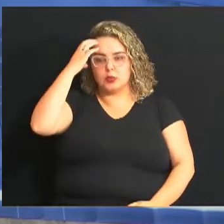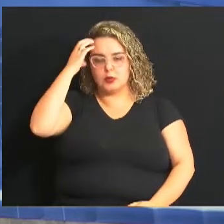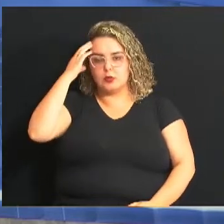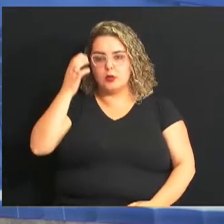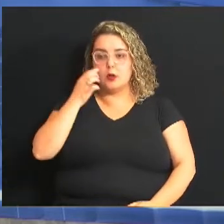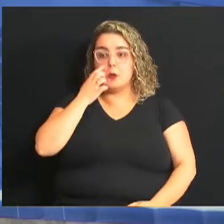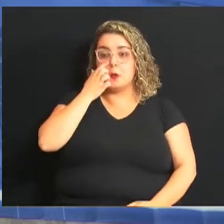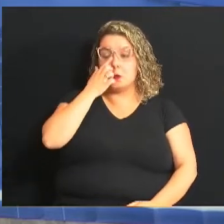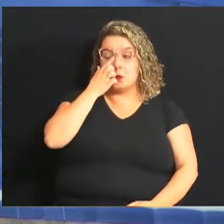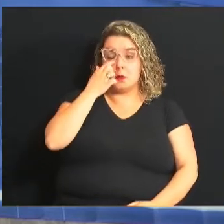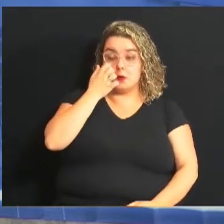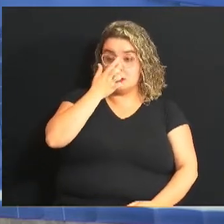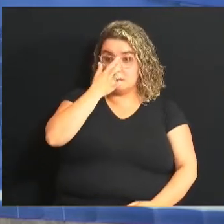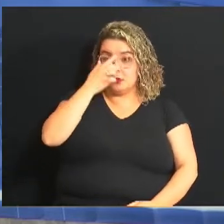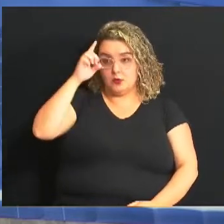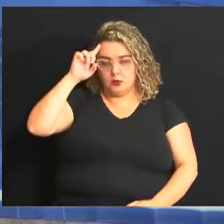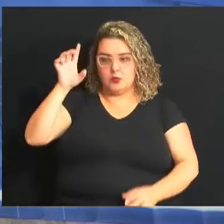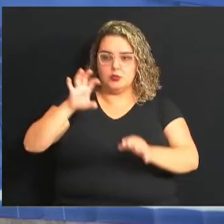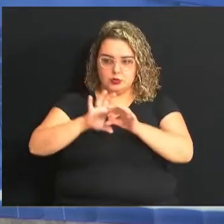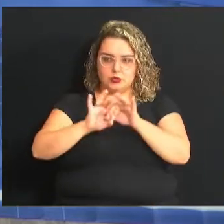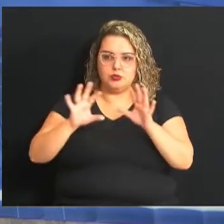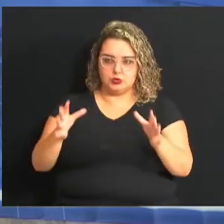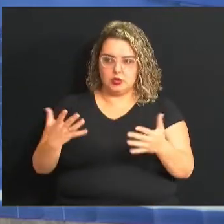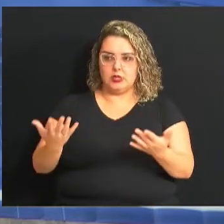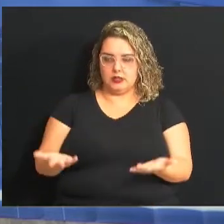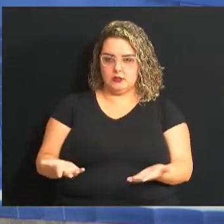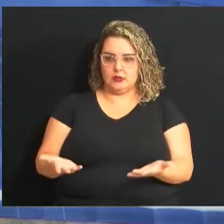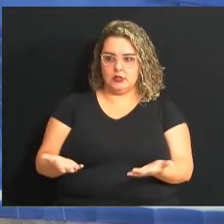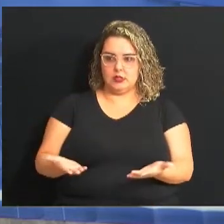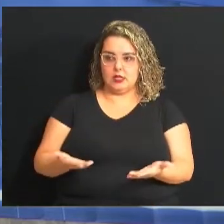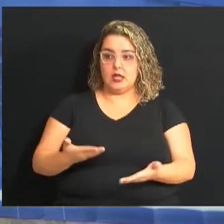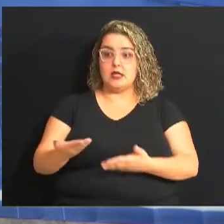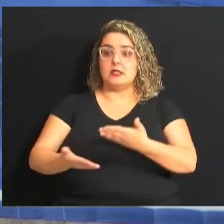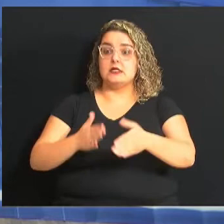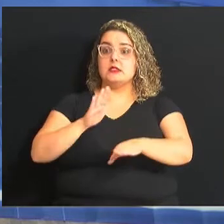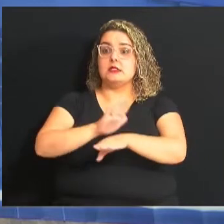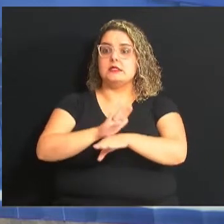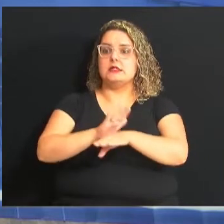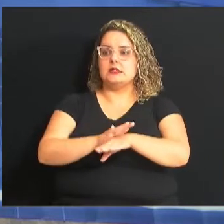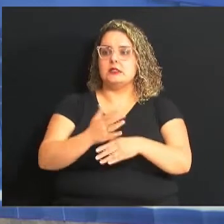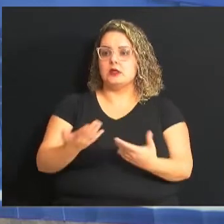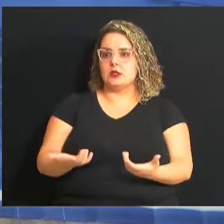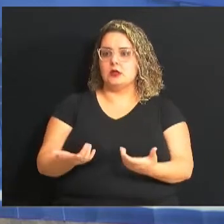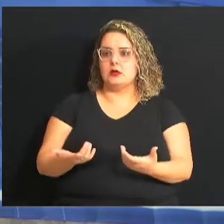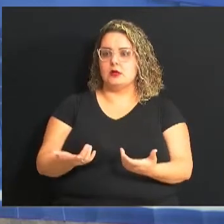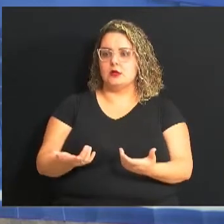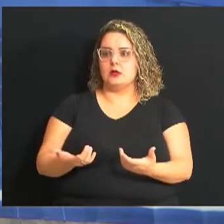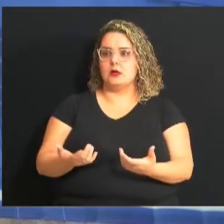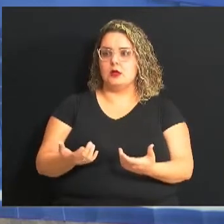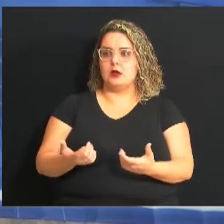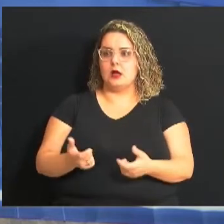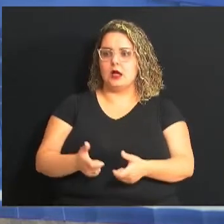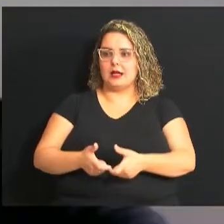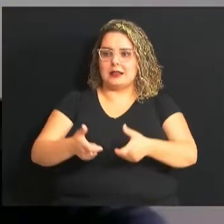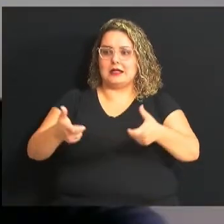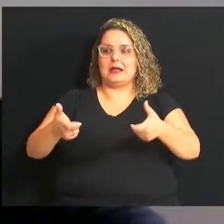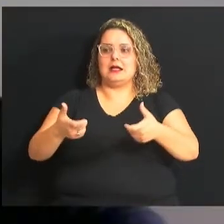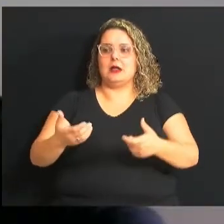dia livre, como a gente disse, né? Serve para ajudar a crescer, não é isso?